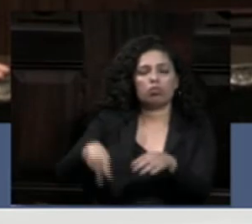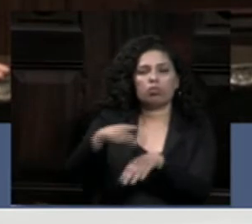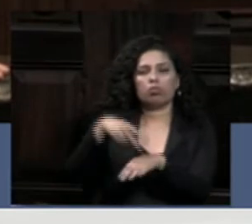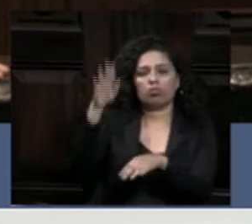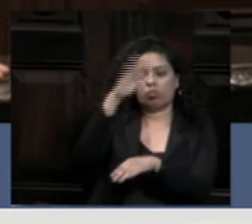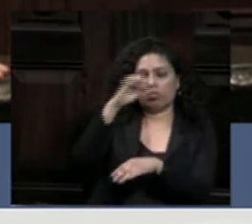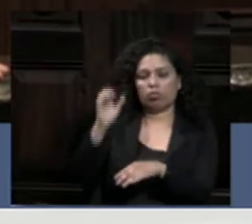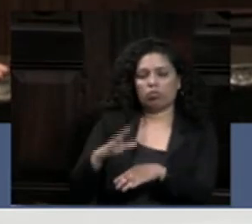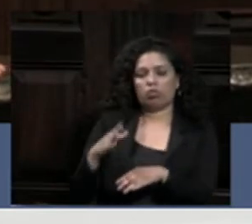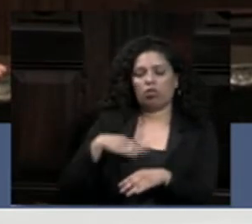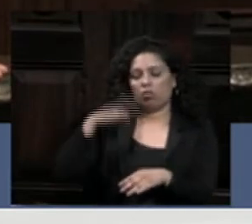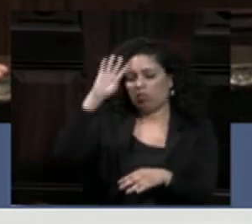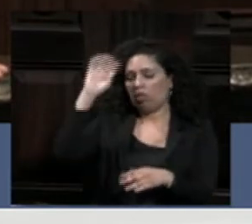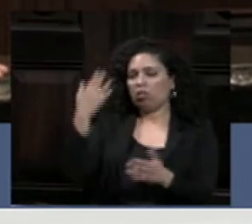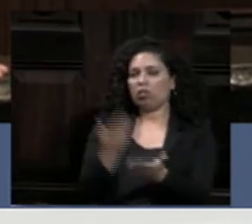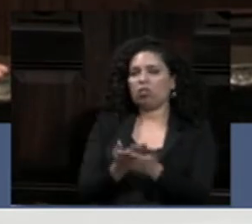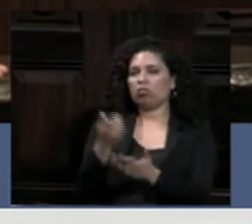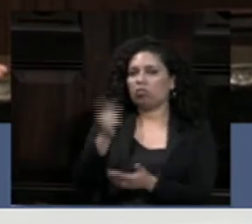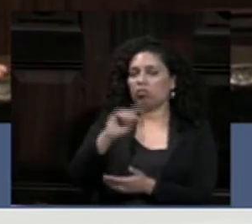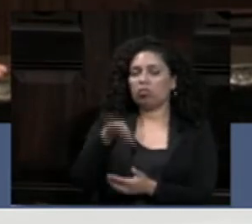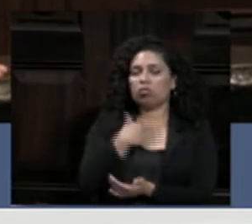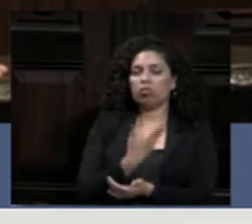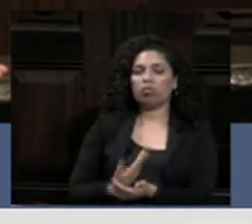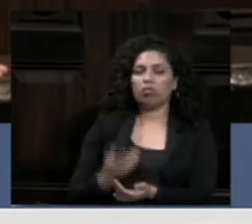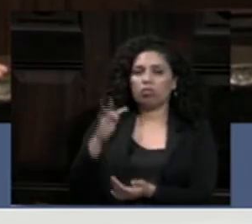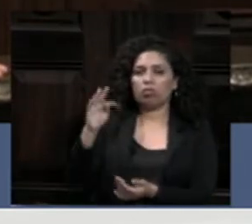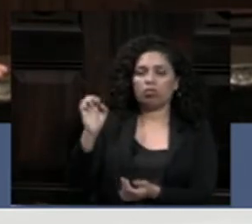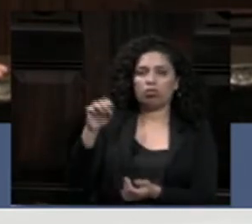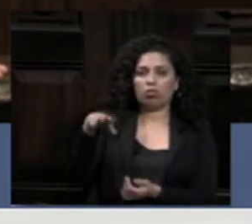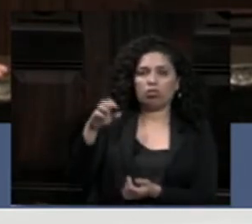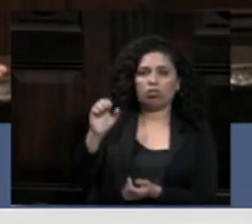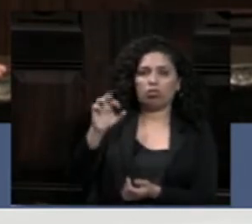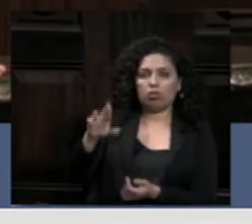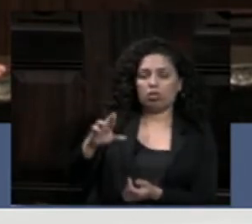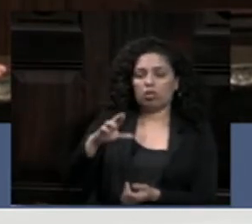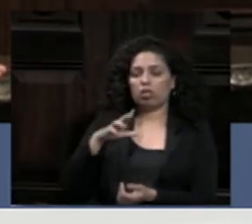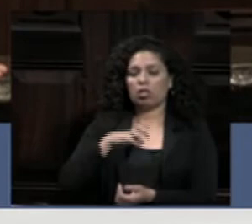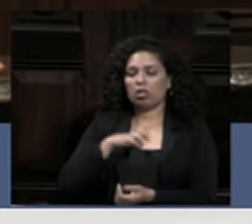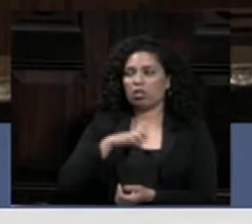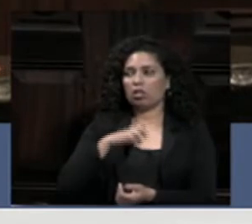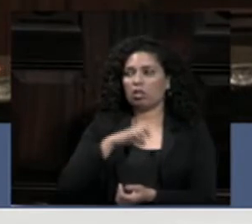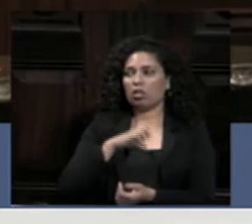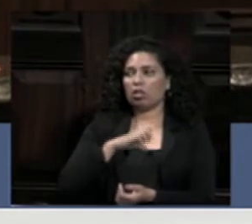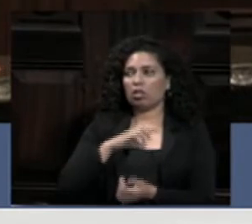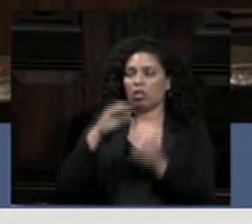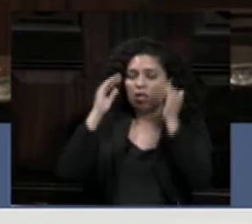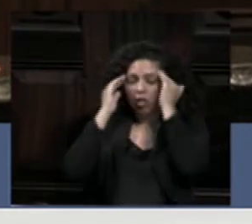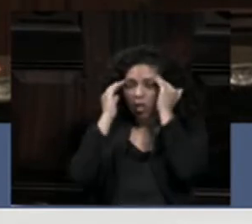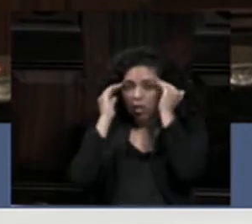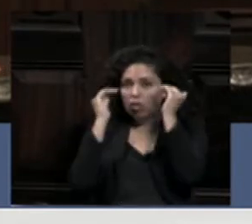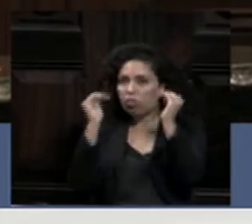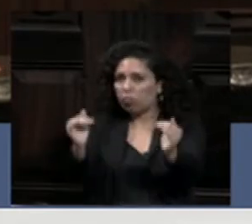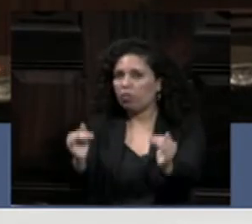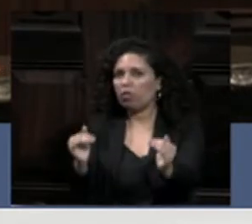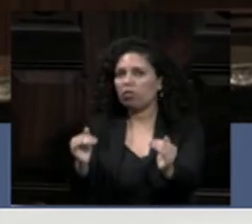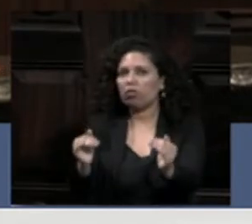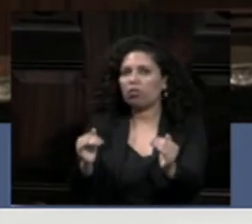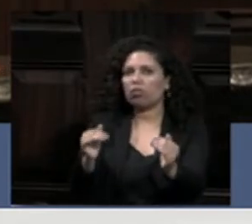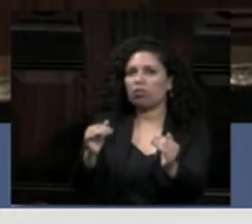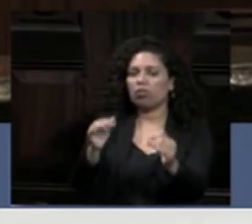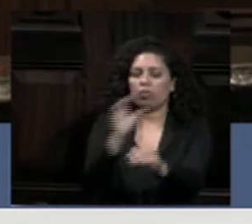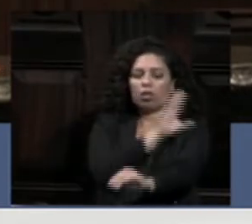Não acredito que o governo Temer tenha qualquer consideração com a educação pública brasileira.